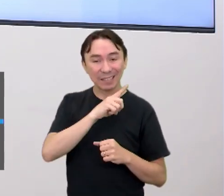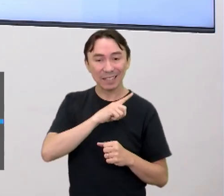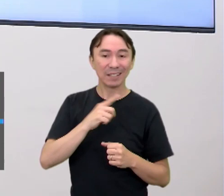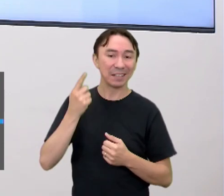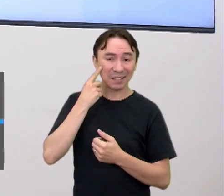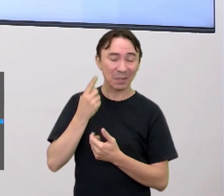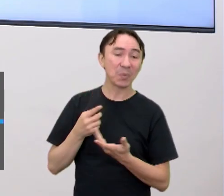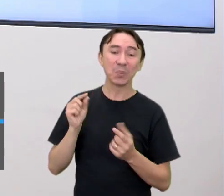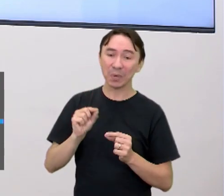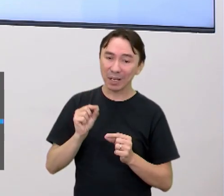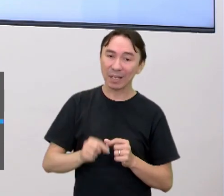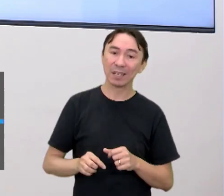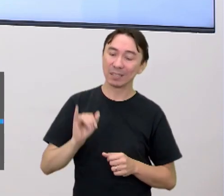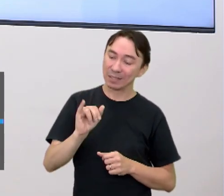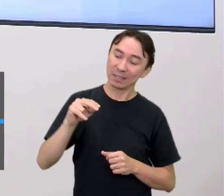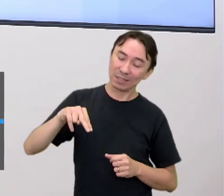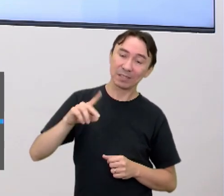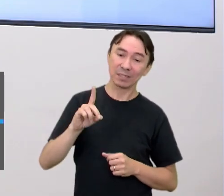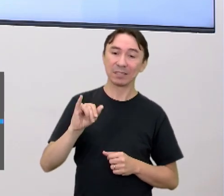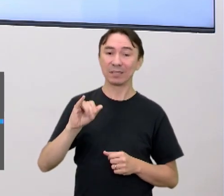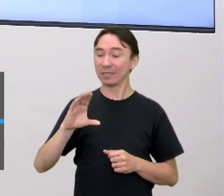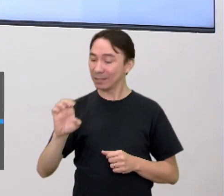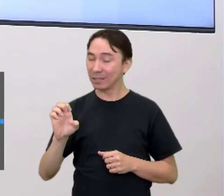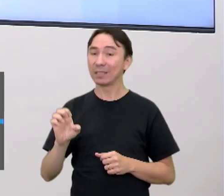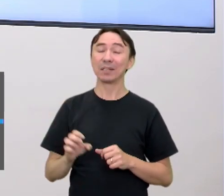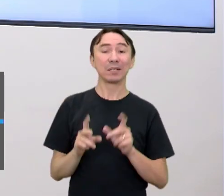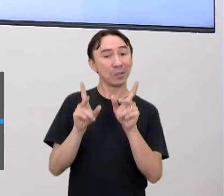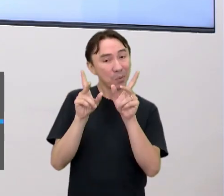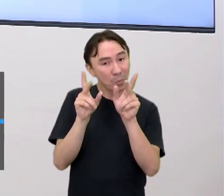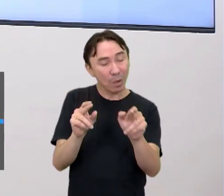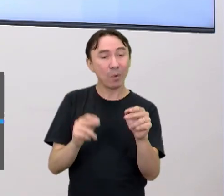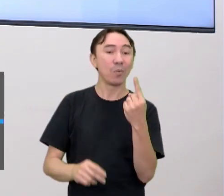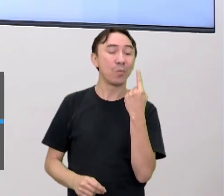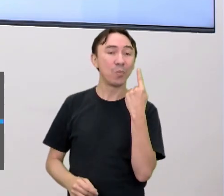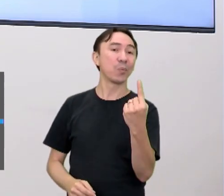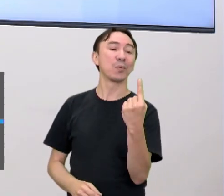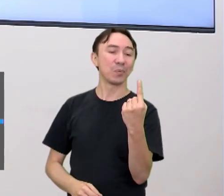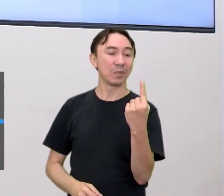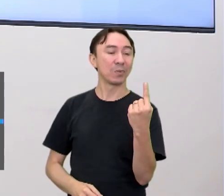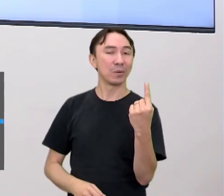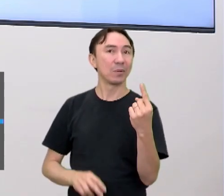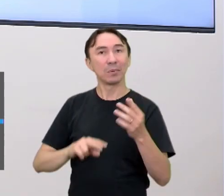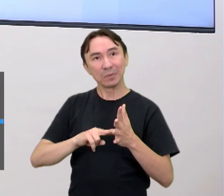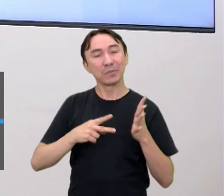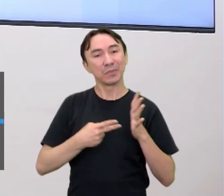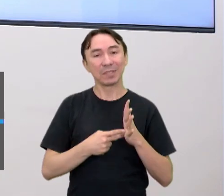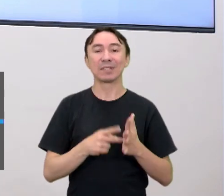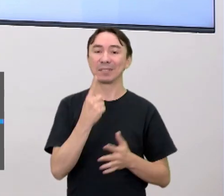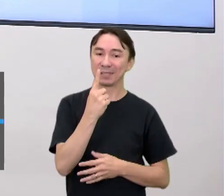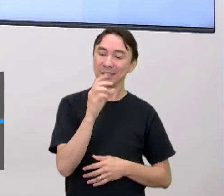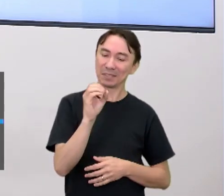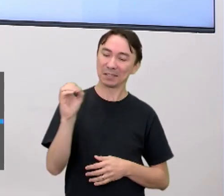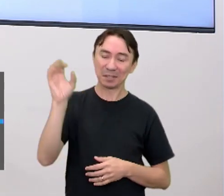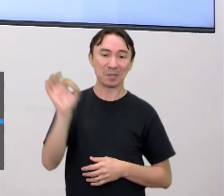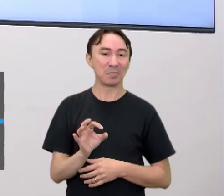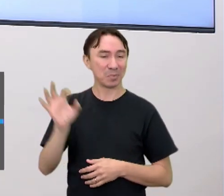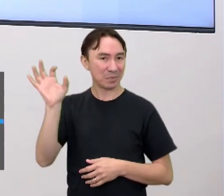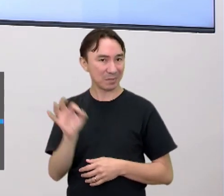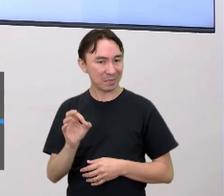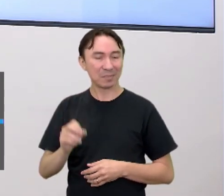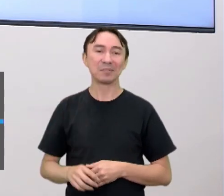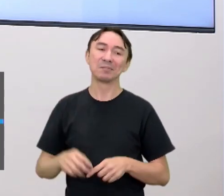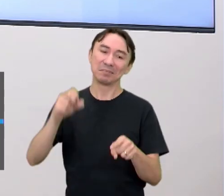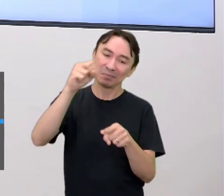1. Ou seja, 100% de pessoas ocupadas, 100% de pessoas empregados. Nossa, meu Deus, um